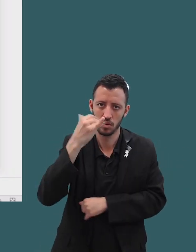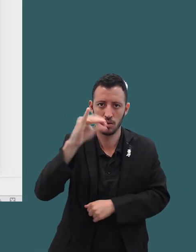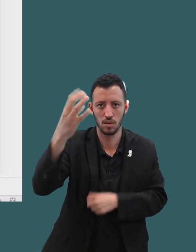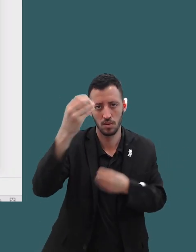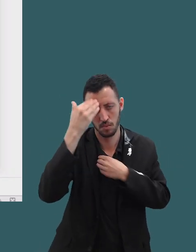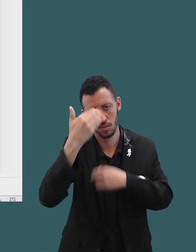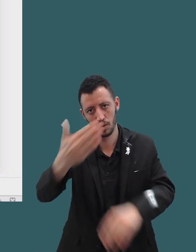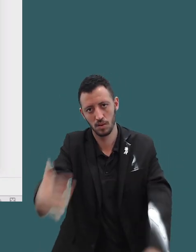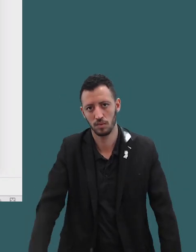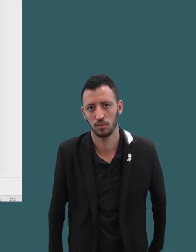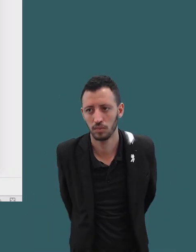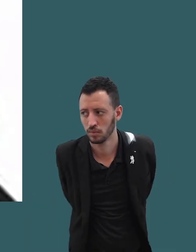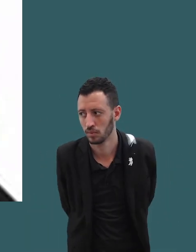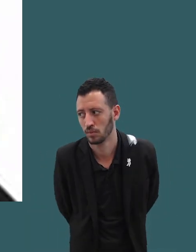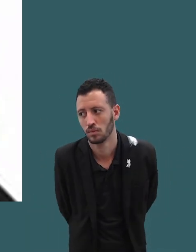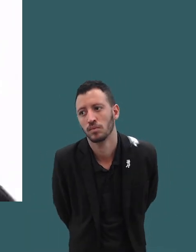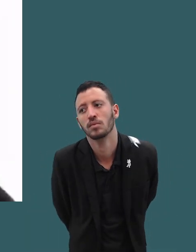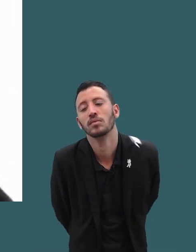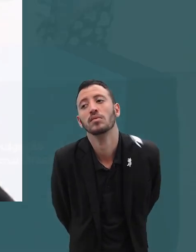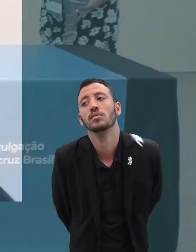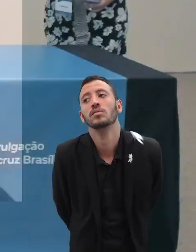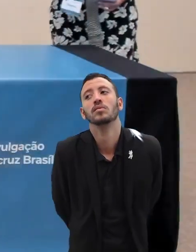Obrigada.